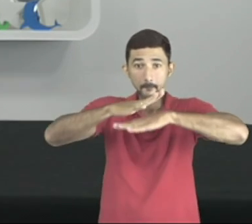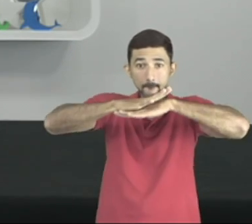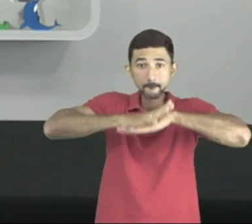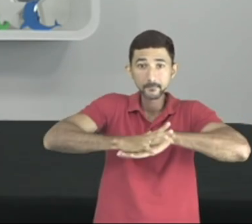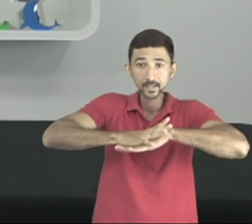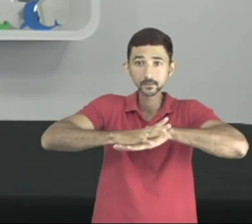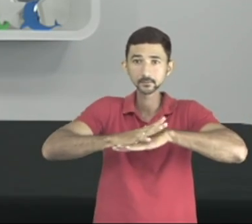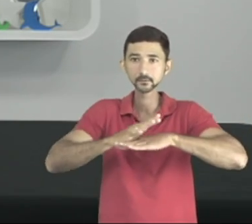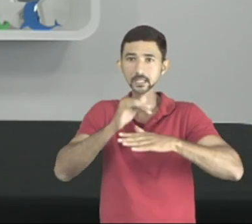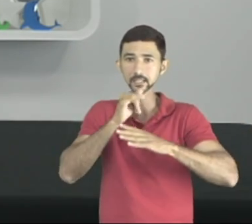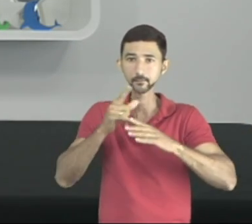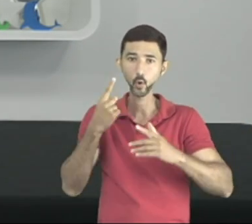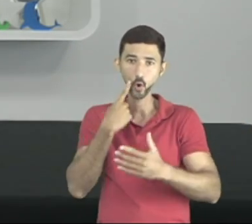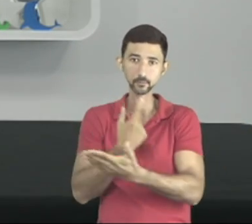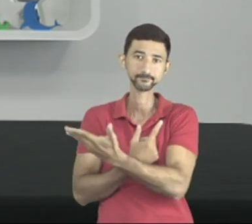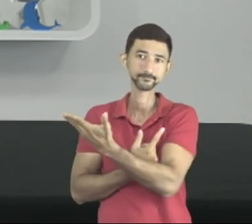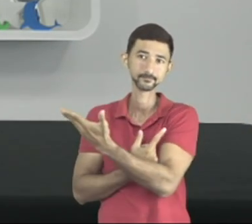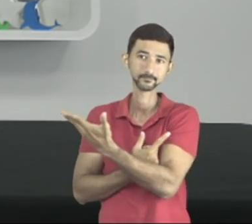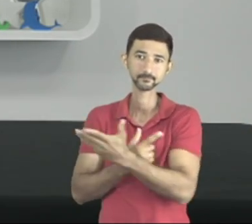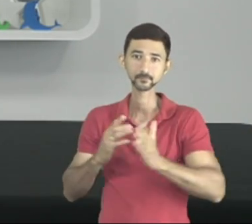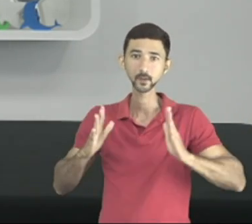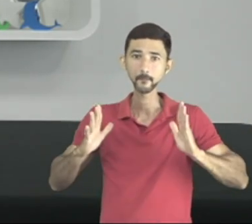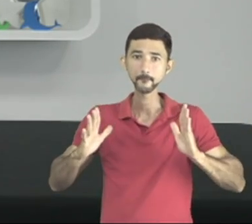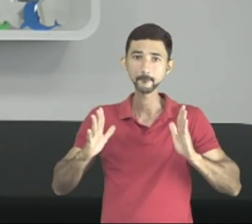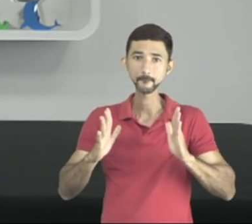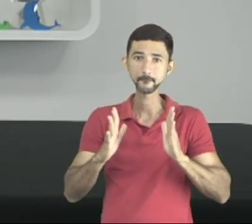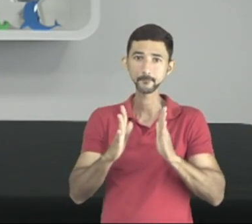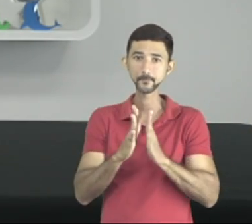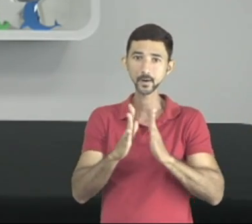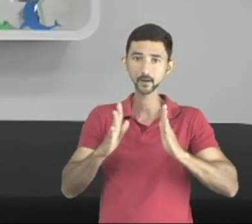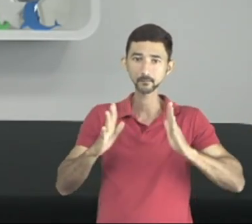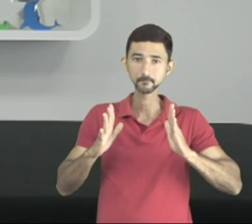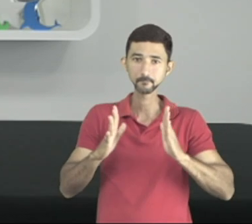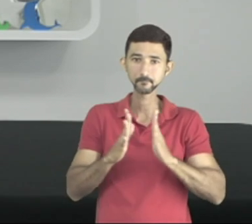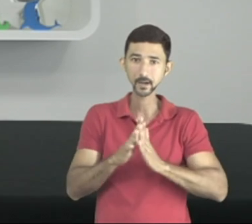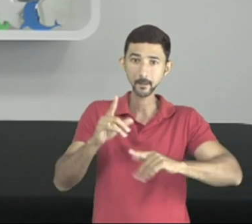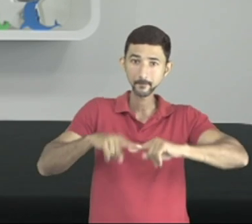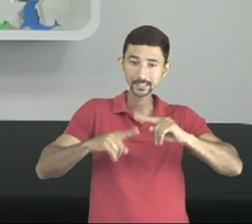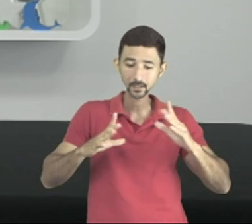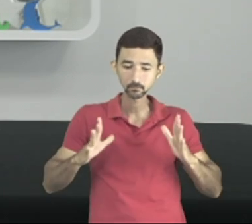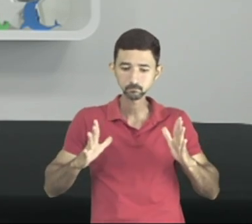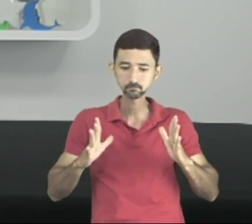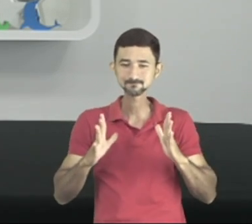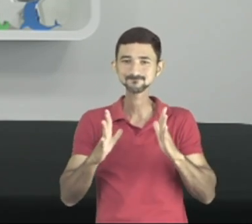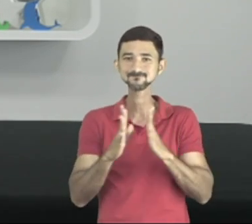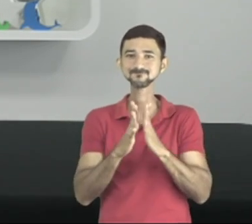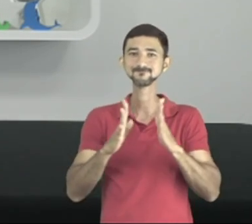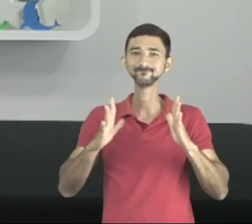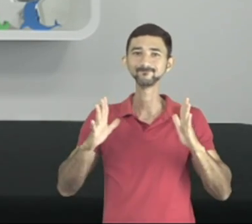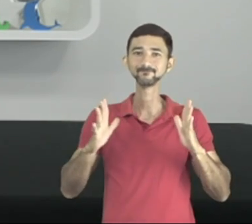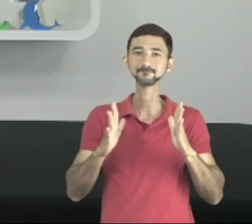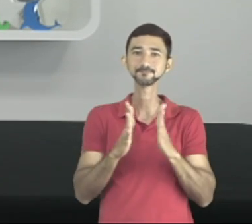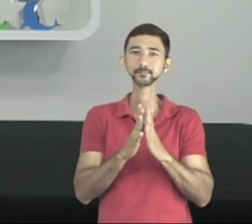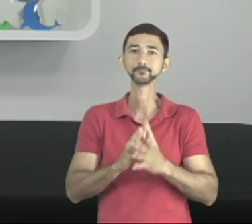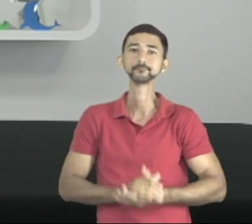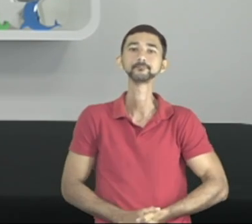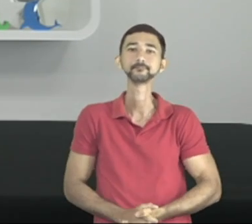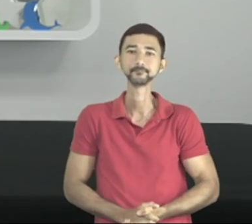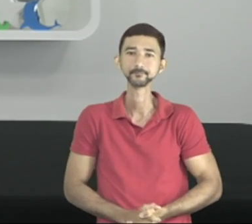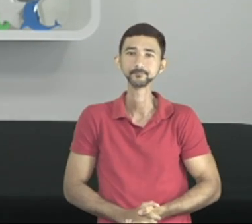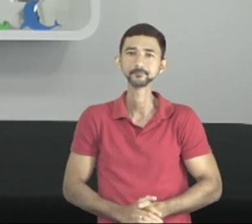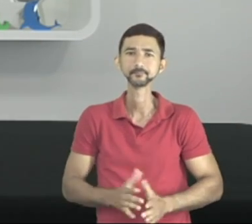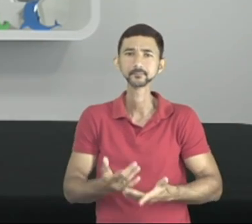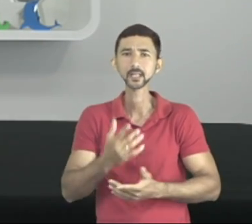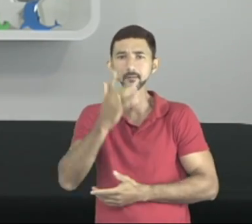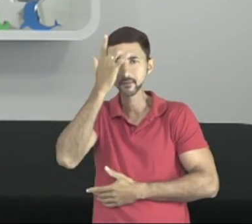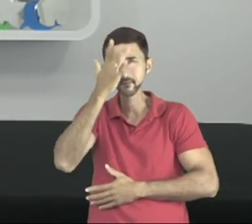compressão, comprimir é reduzir o volume. A matéria vai ser comprimida, tá? Então, o que é